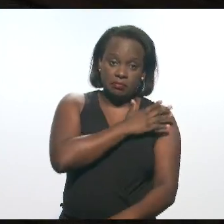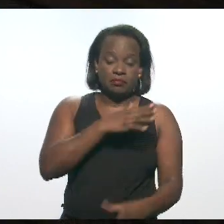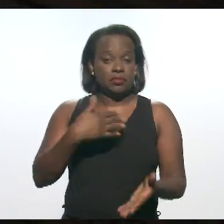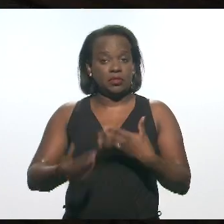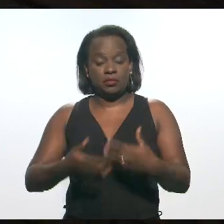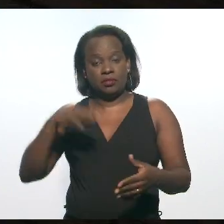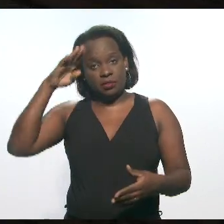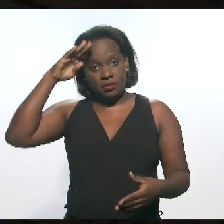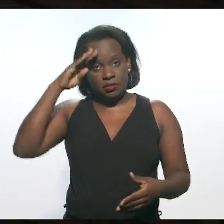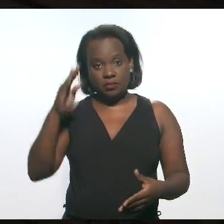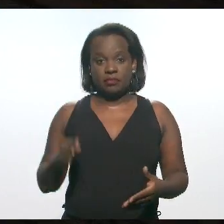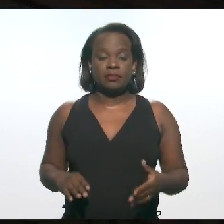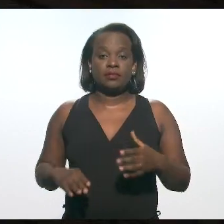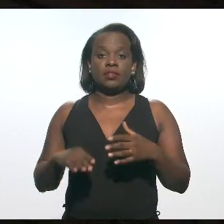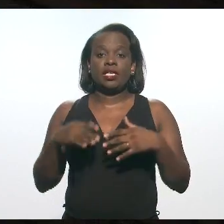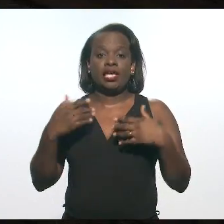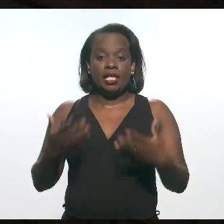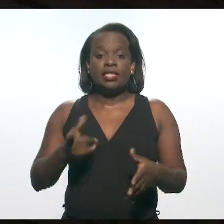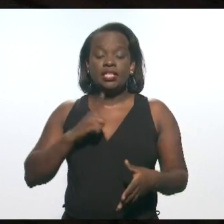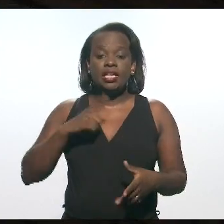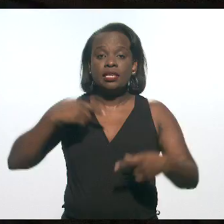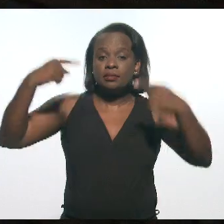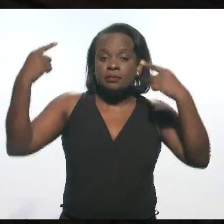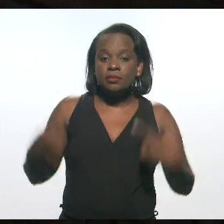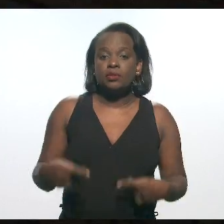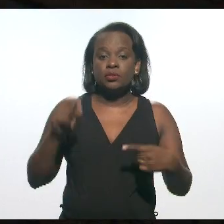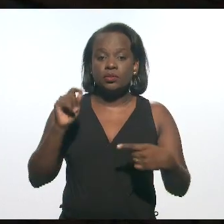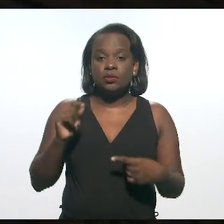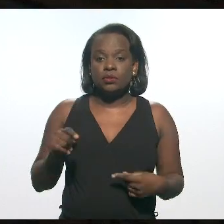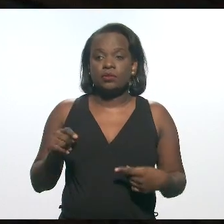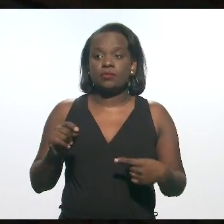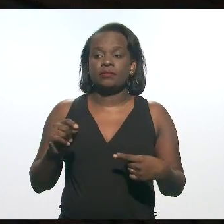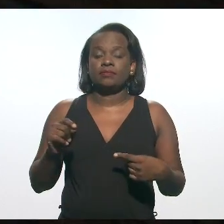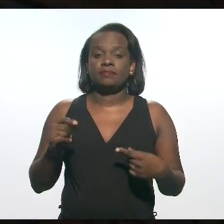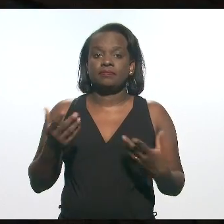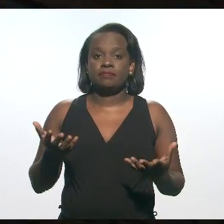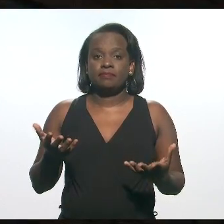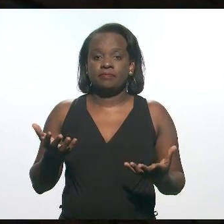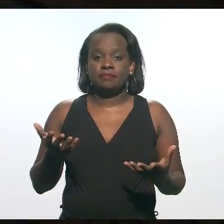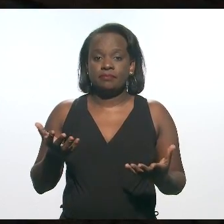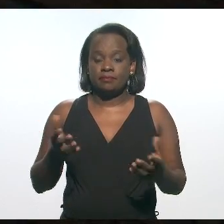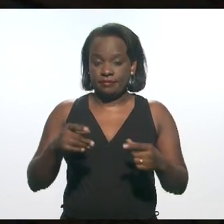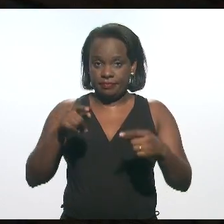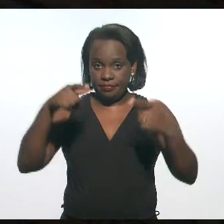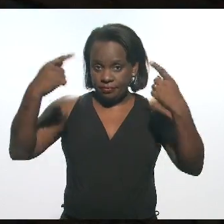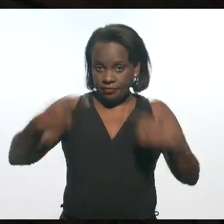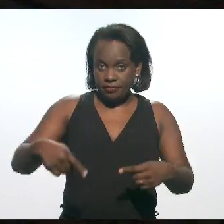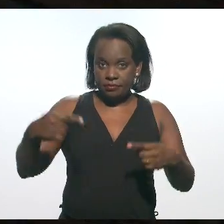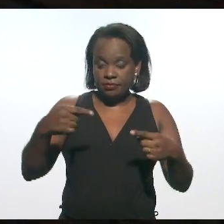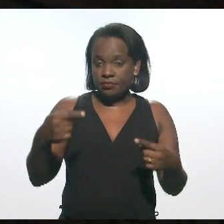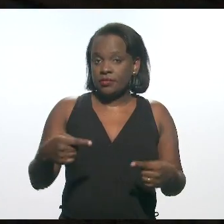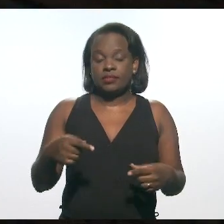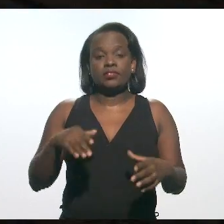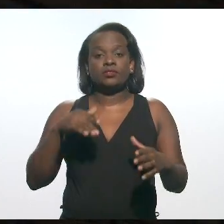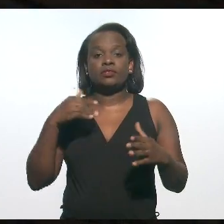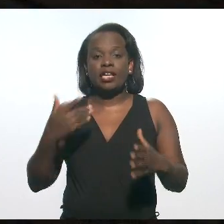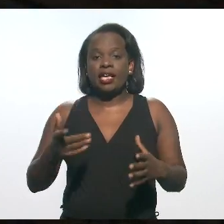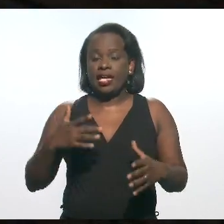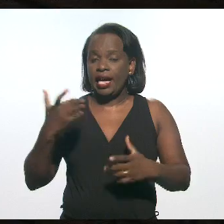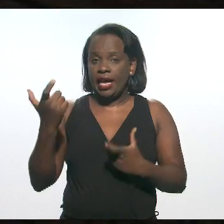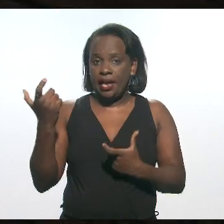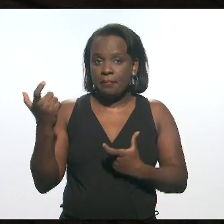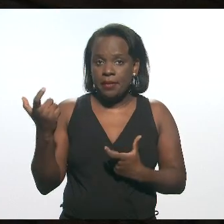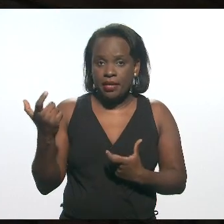mesmo de militares das forças armadas ele enfrentam os os opositores totalmente